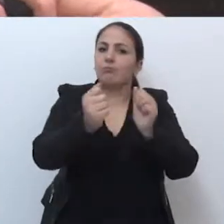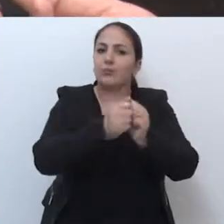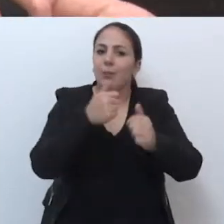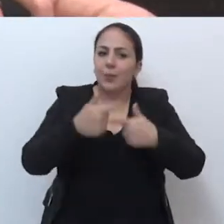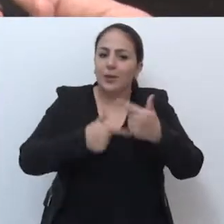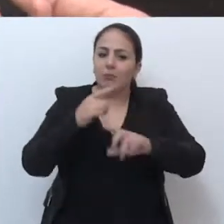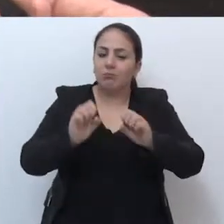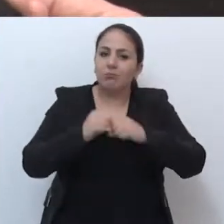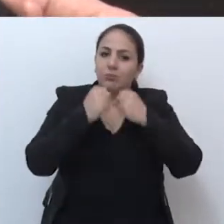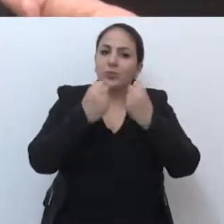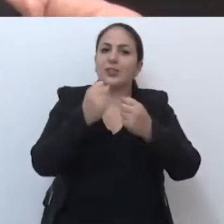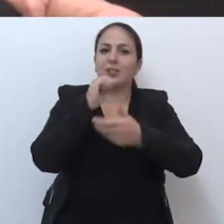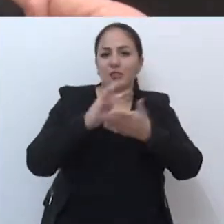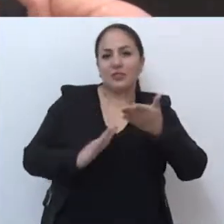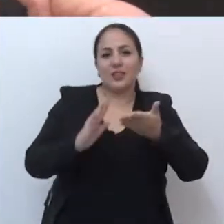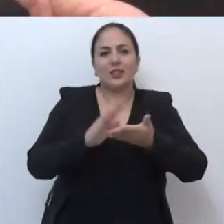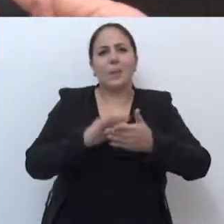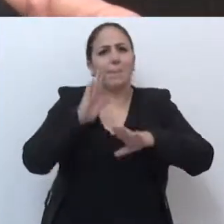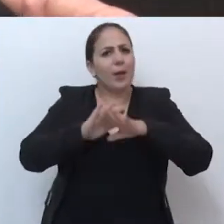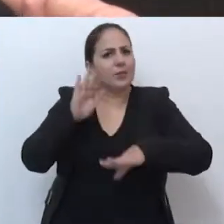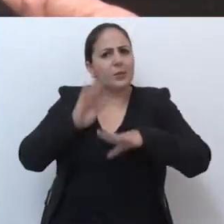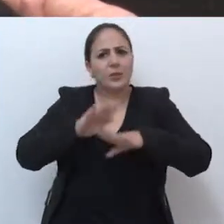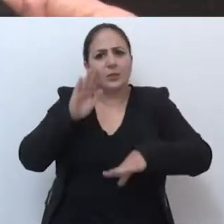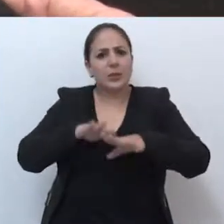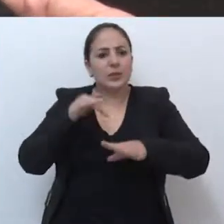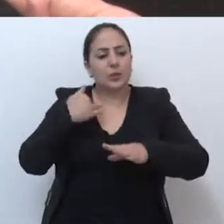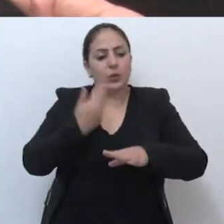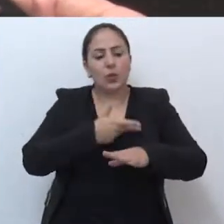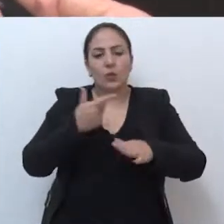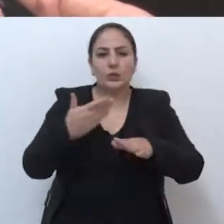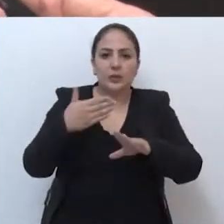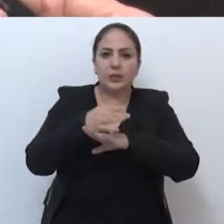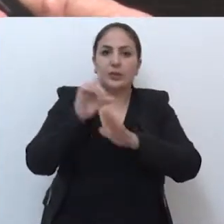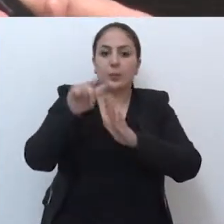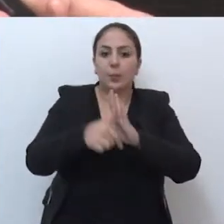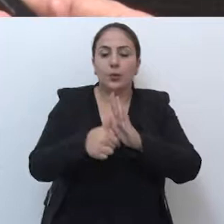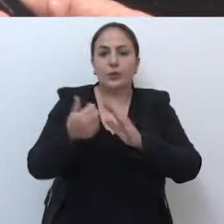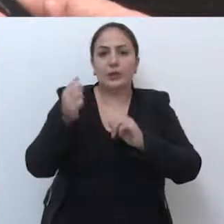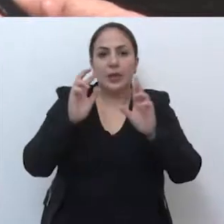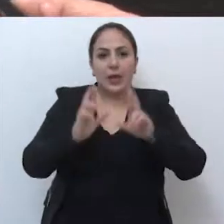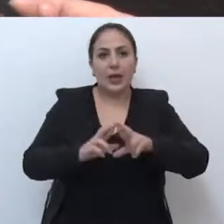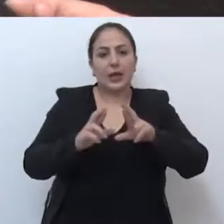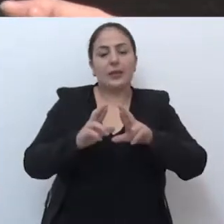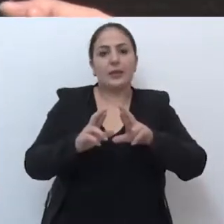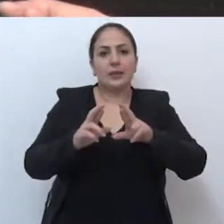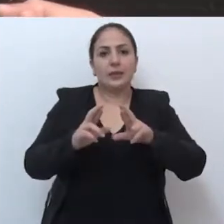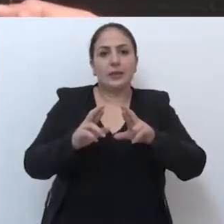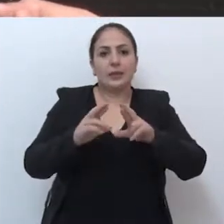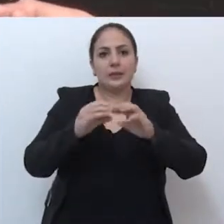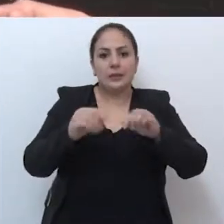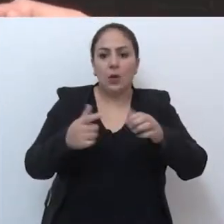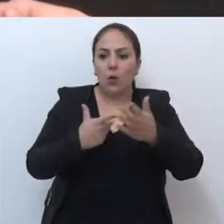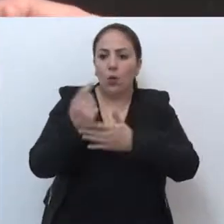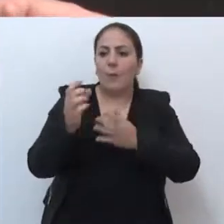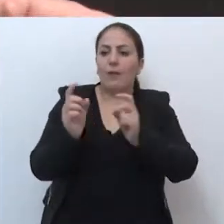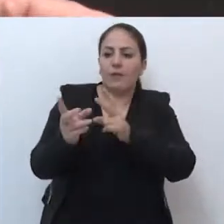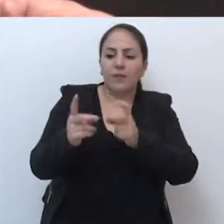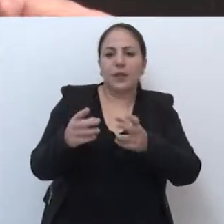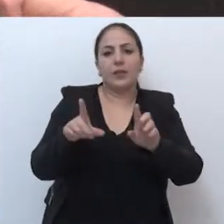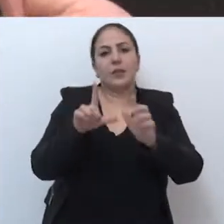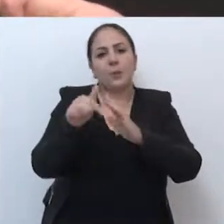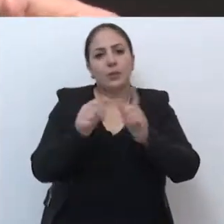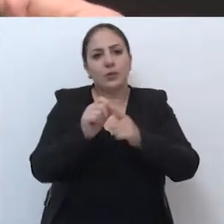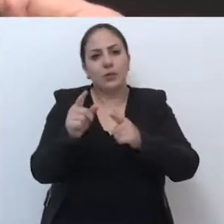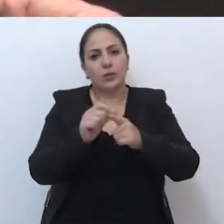e fortalecendo a atividade. Cada vez mais entramos depois então na área urbana, com compra, venda, mais na frente, mais adiante com a